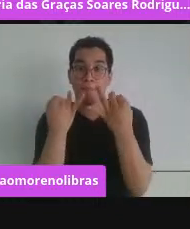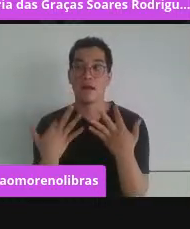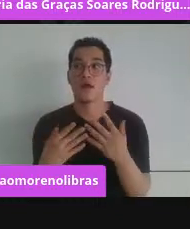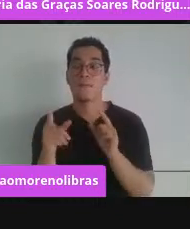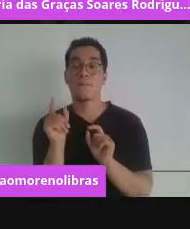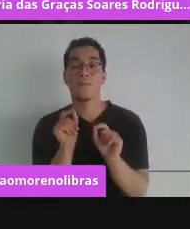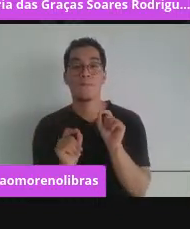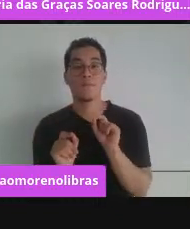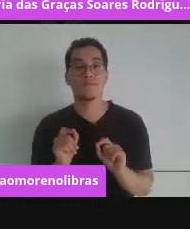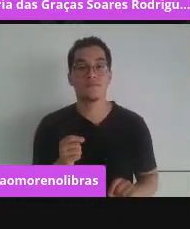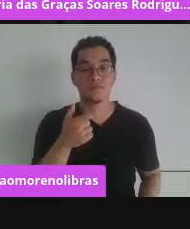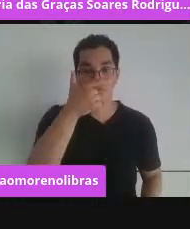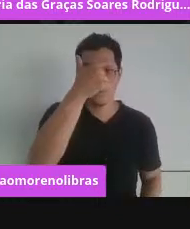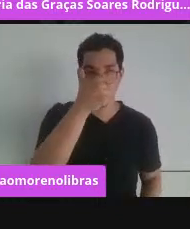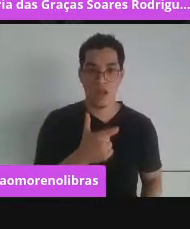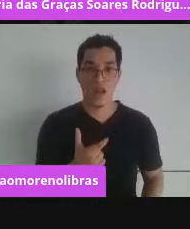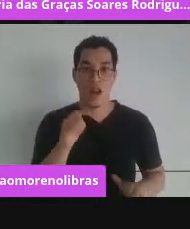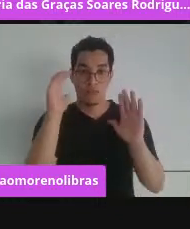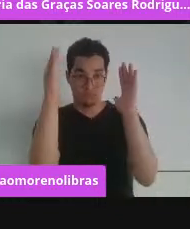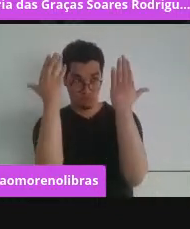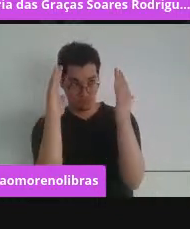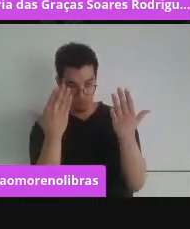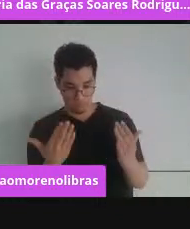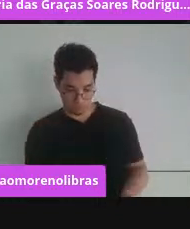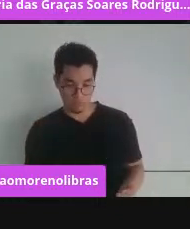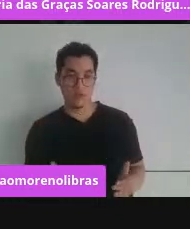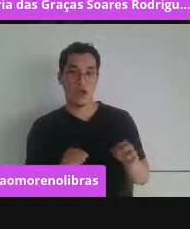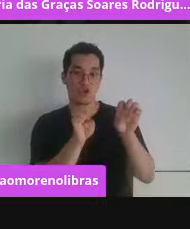permite uma analogia entre a estrutura dos